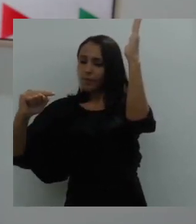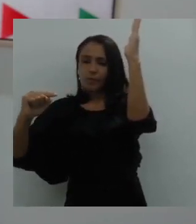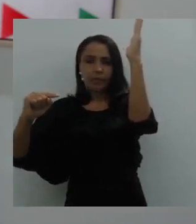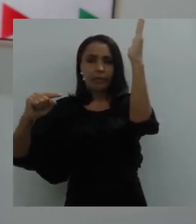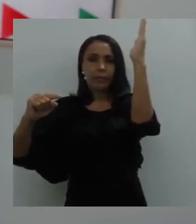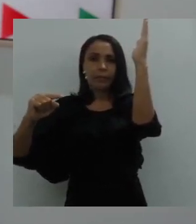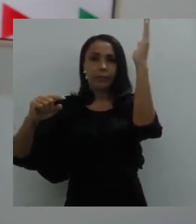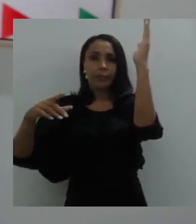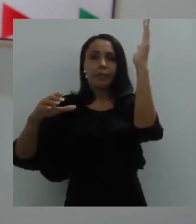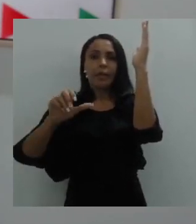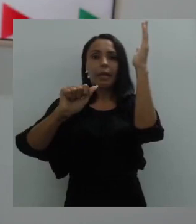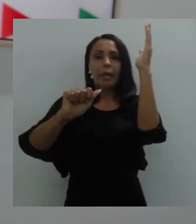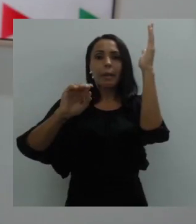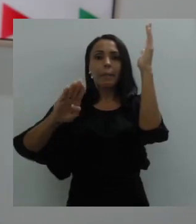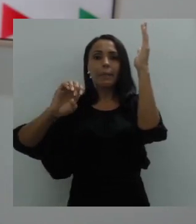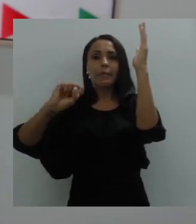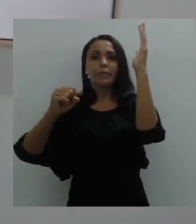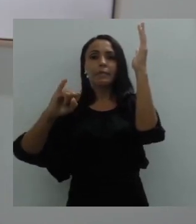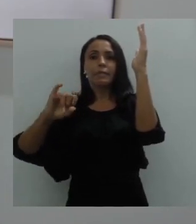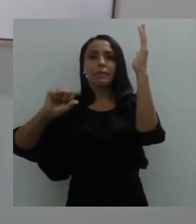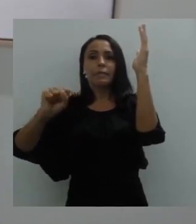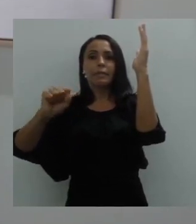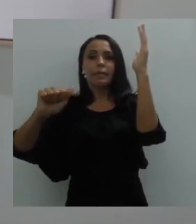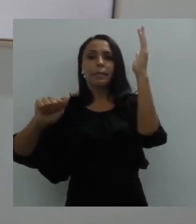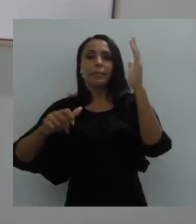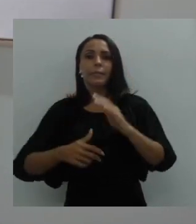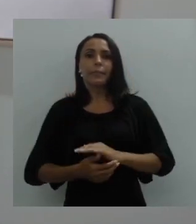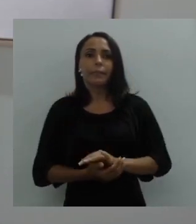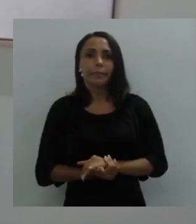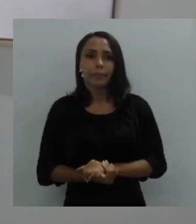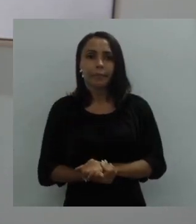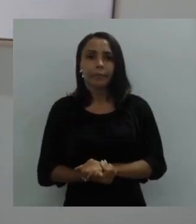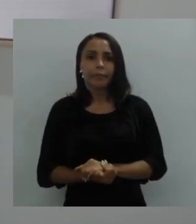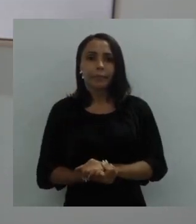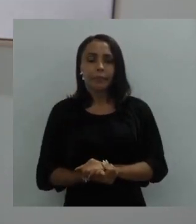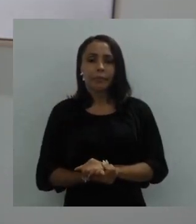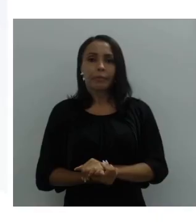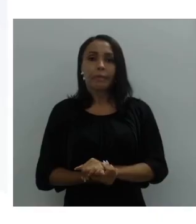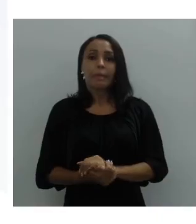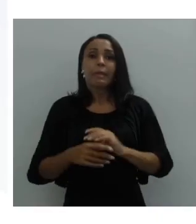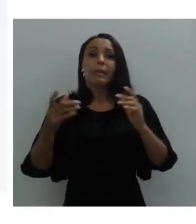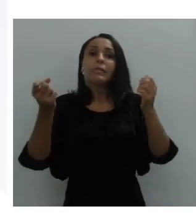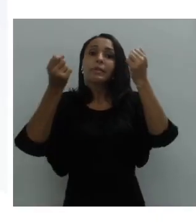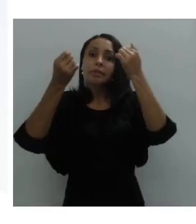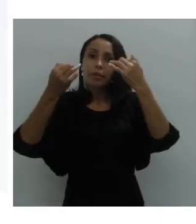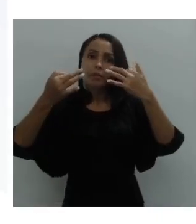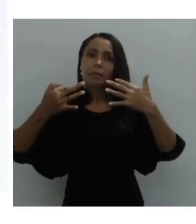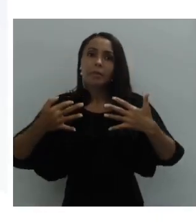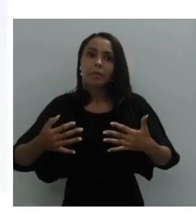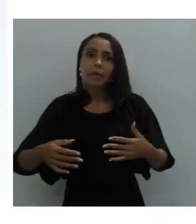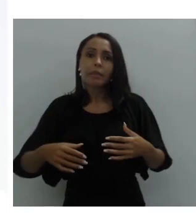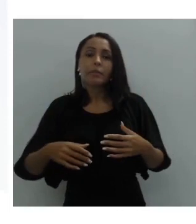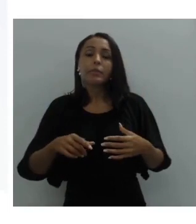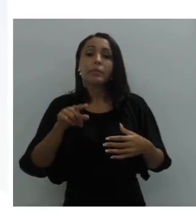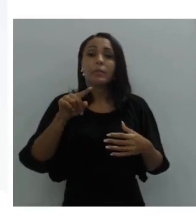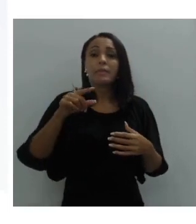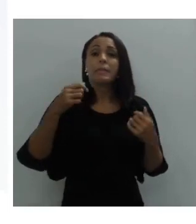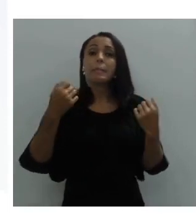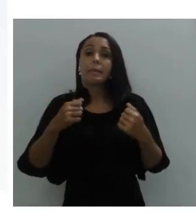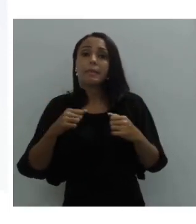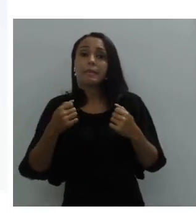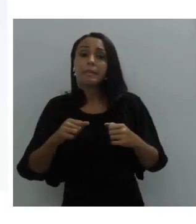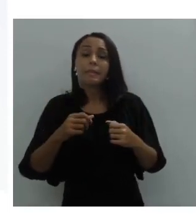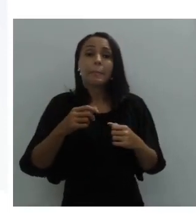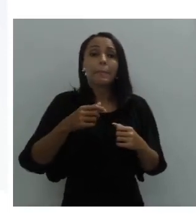de abscissa. E aí, como já tinha falado lá no início, você tem que o